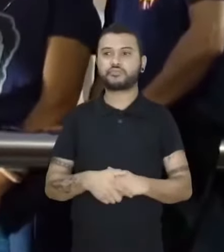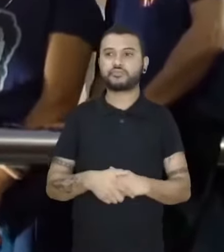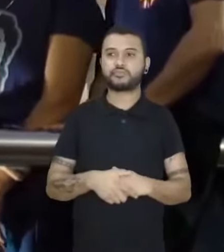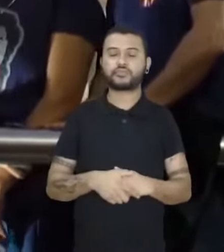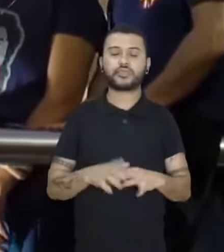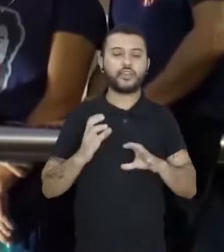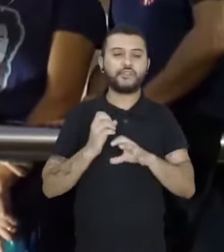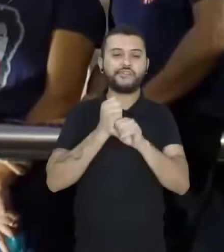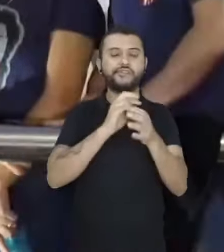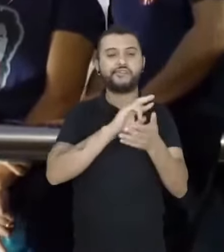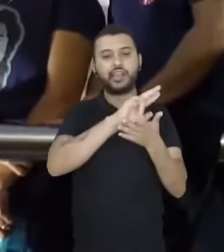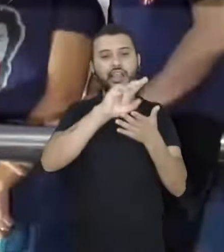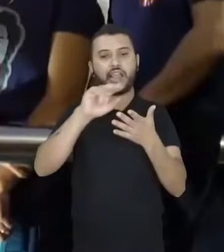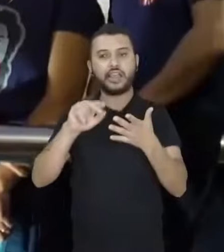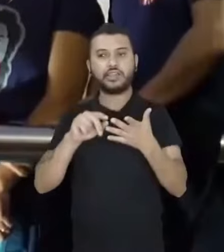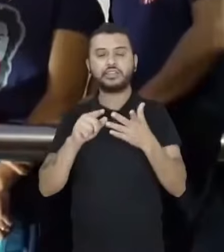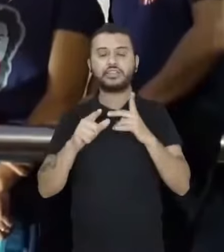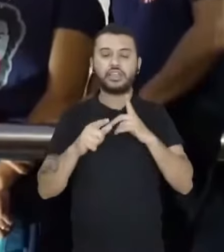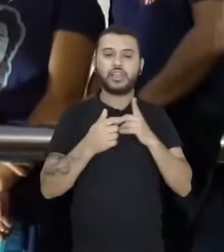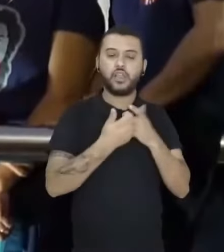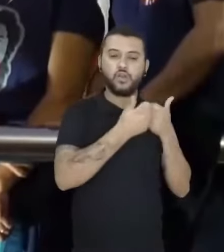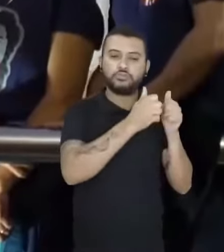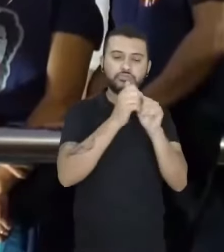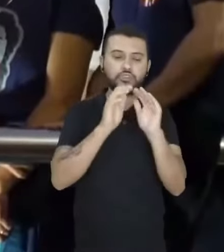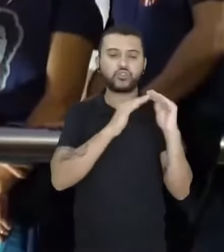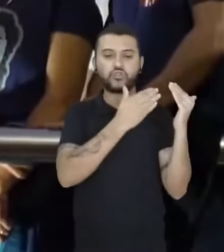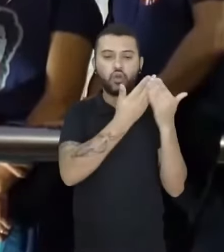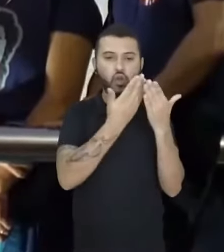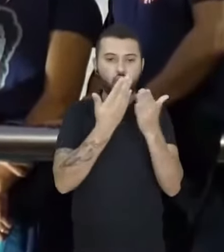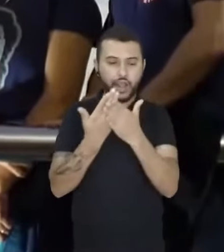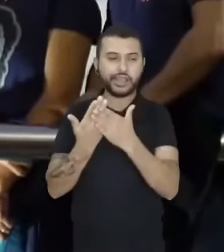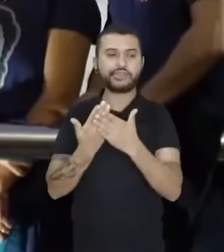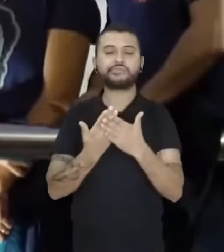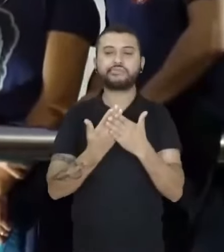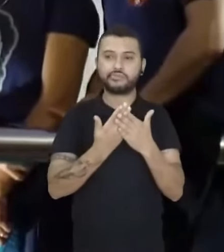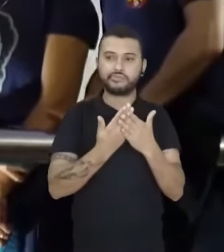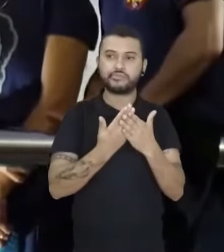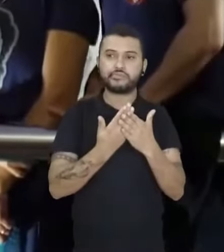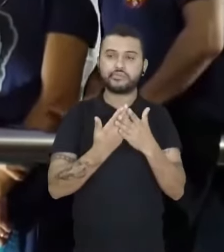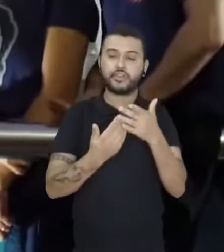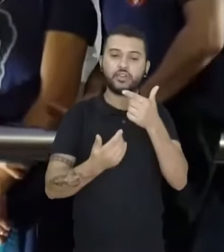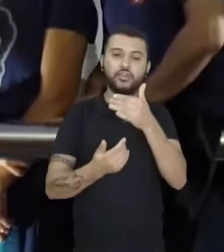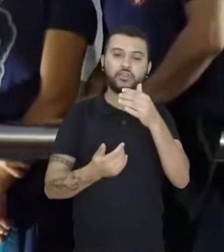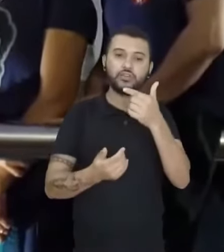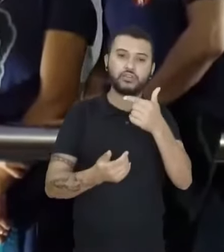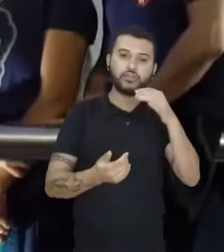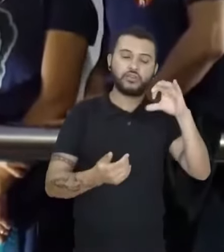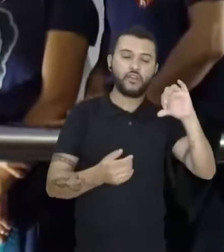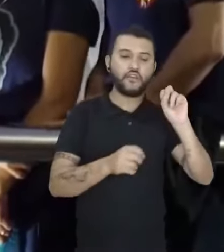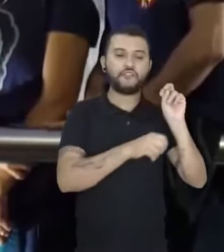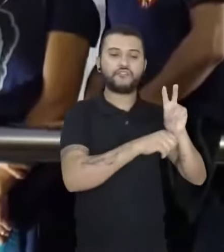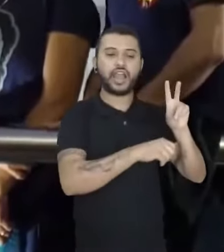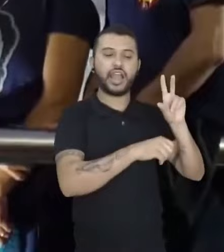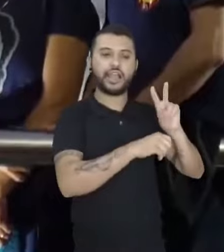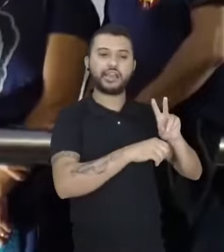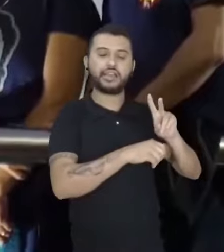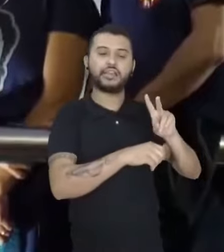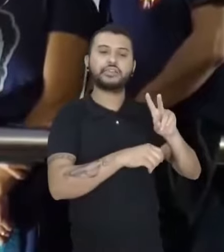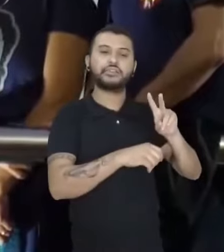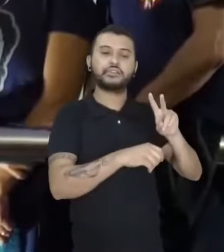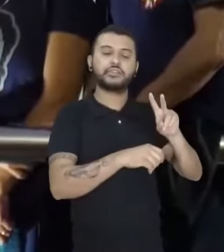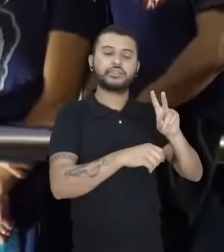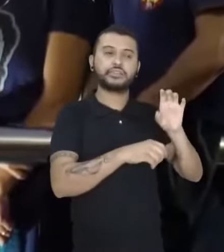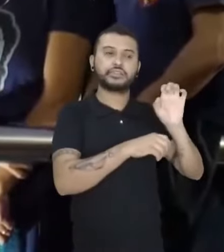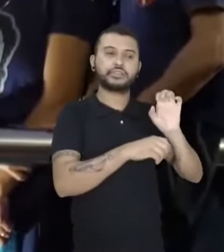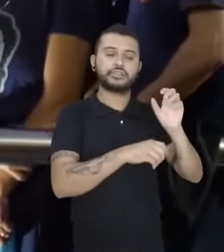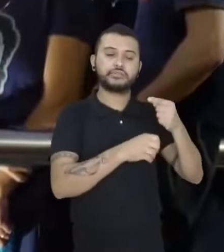771 ônibus escolar, 800 bicicletas, 229 vagas e 73